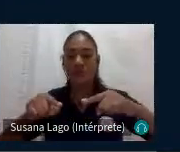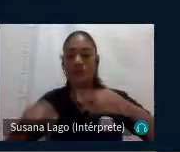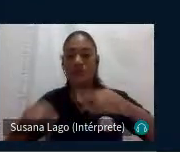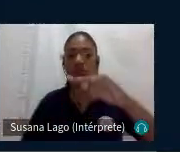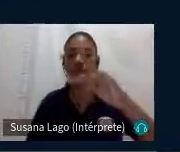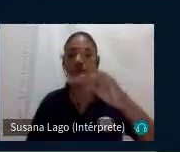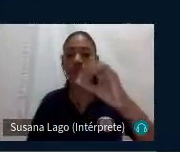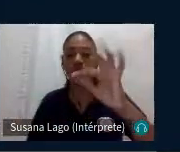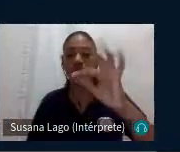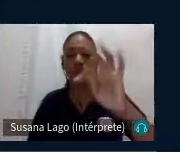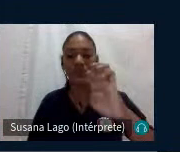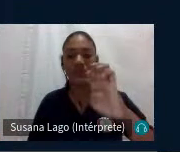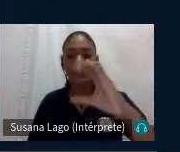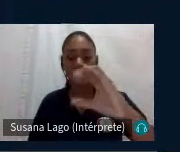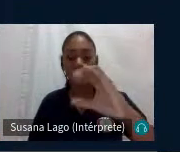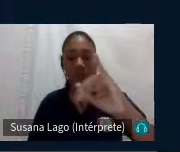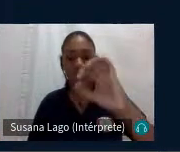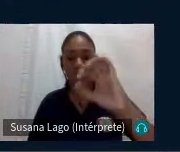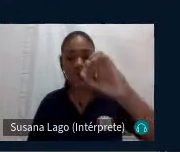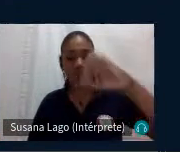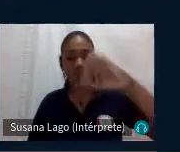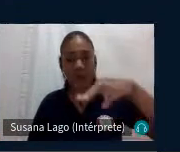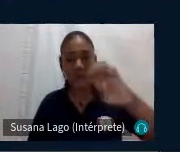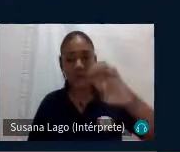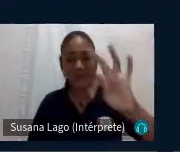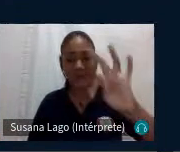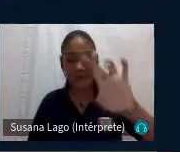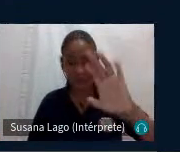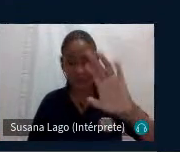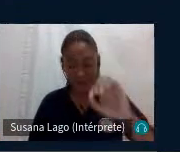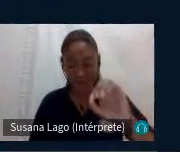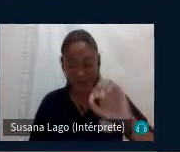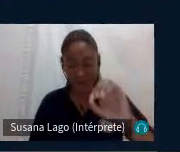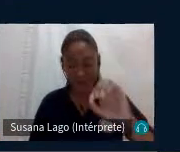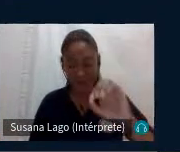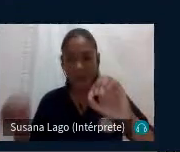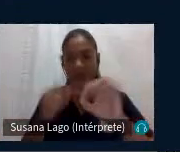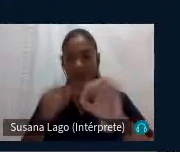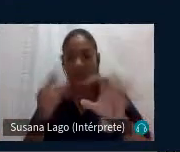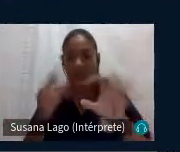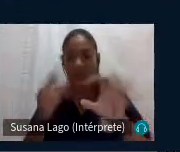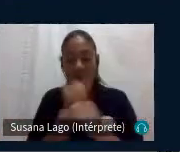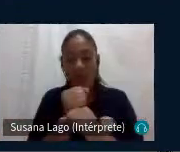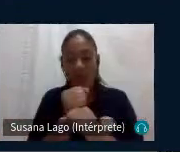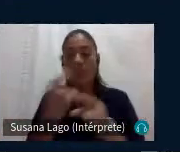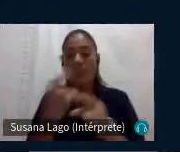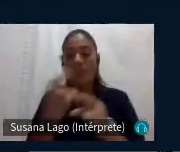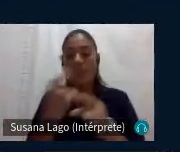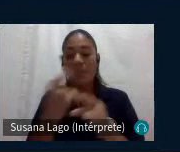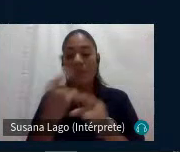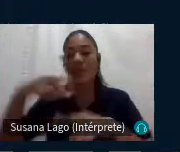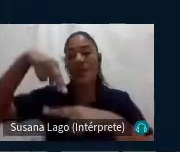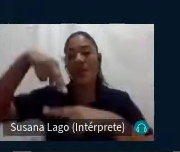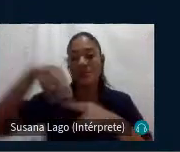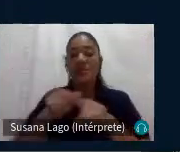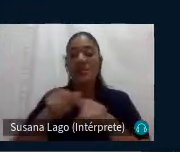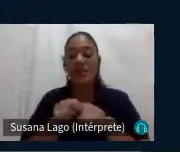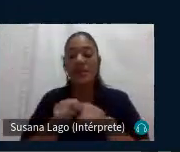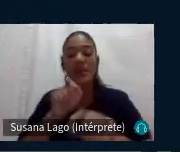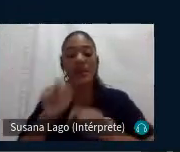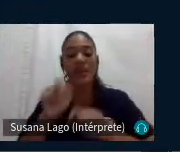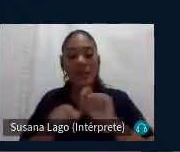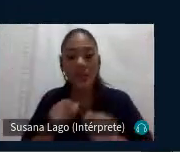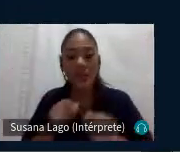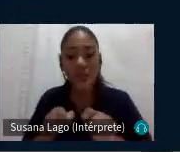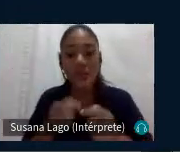a gente vai ter que calcular essa relação de resistência e tensão, em algum lugar. E aí, a gente precisa, então, de um